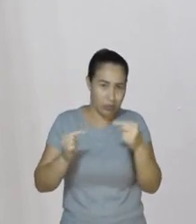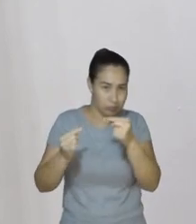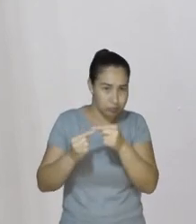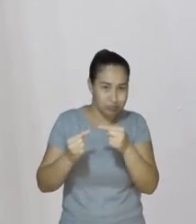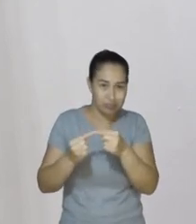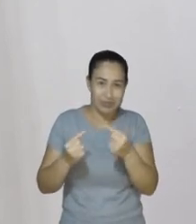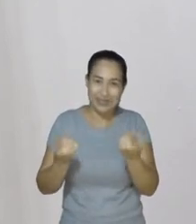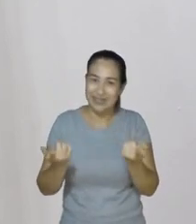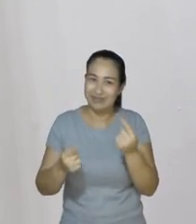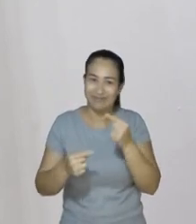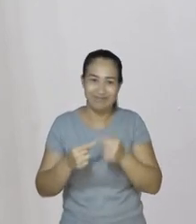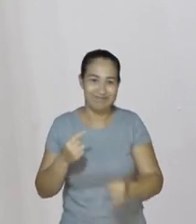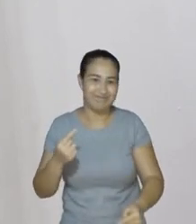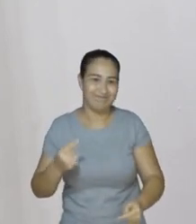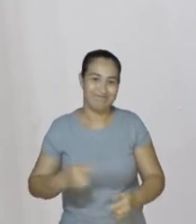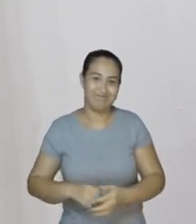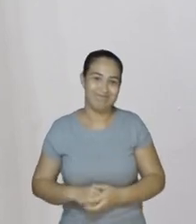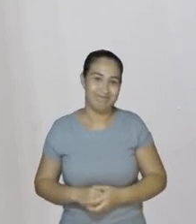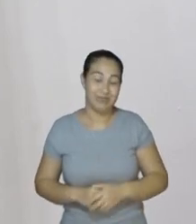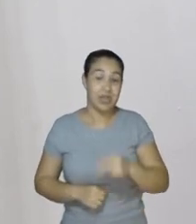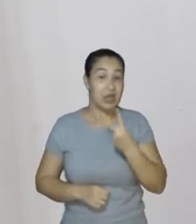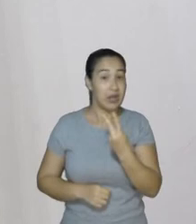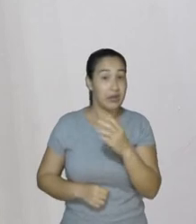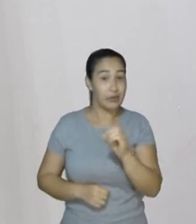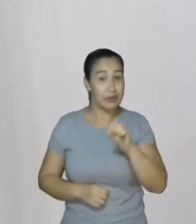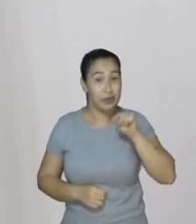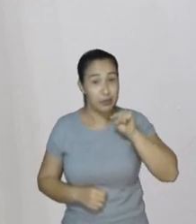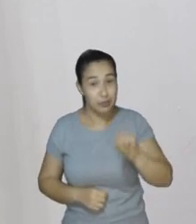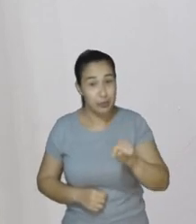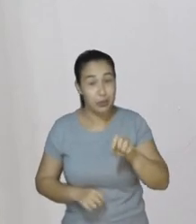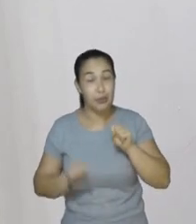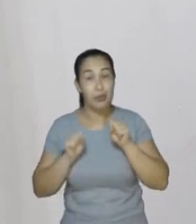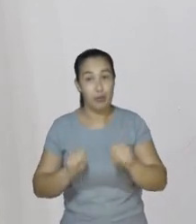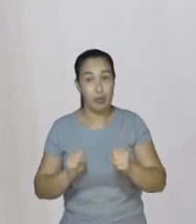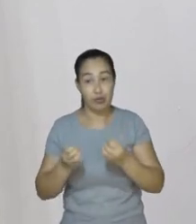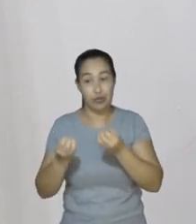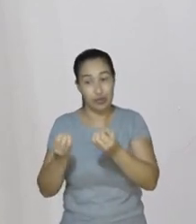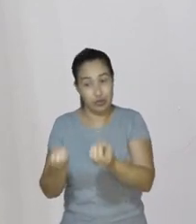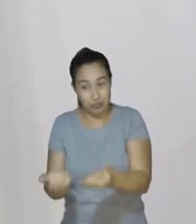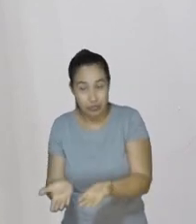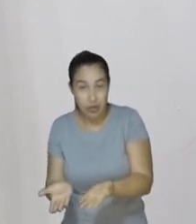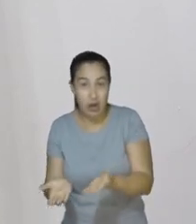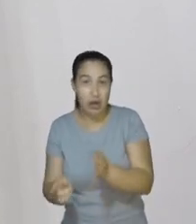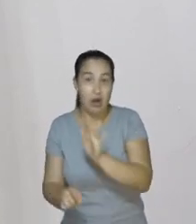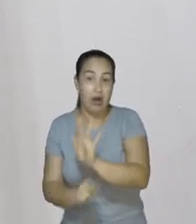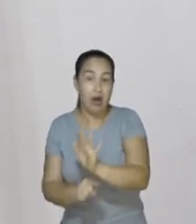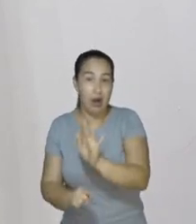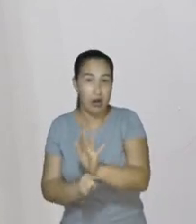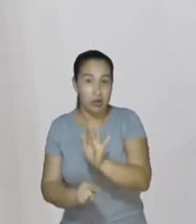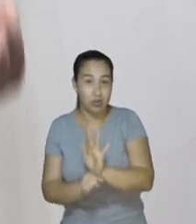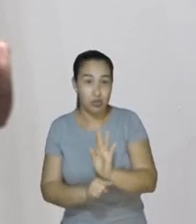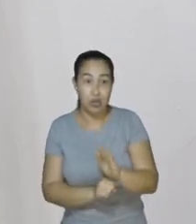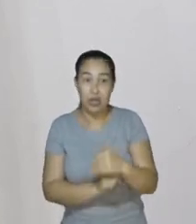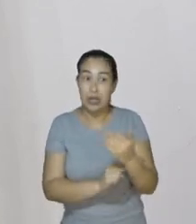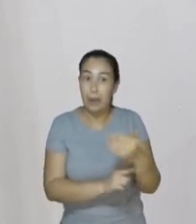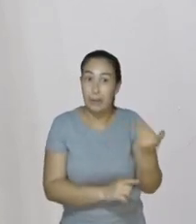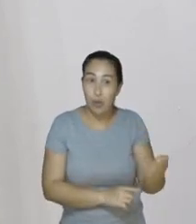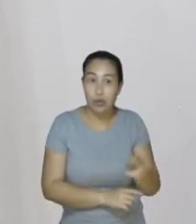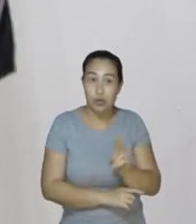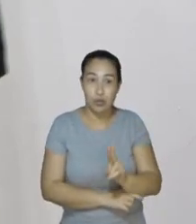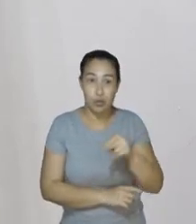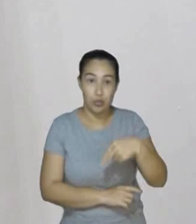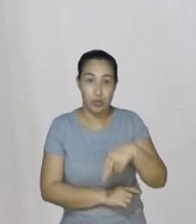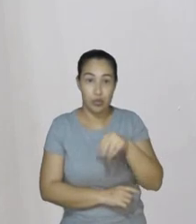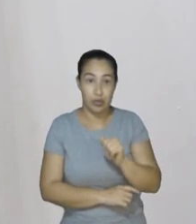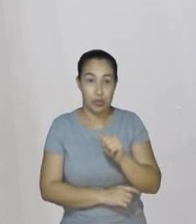mil reais pode ser colocado no projeto, e o 20 pau vai ser prestado contas para a Unali, afinal de contas,